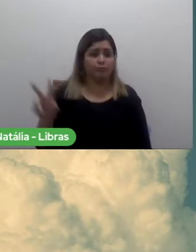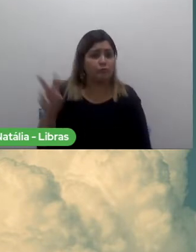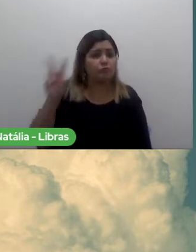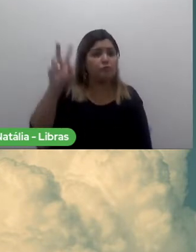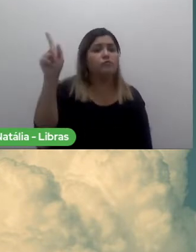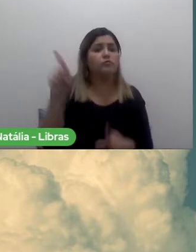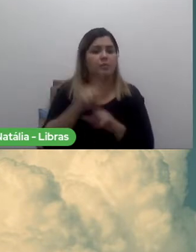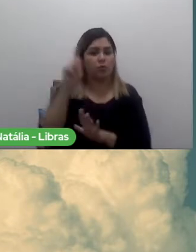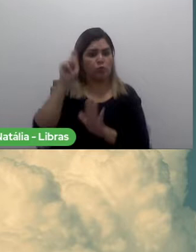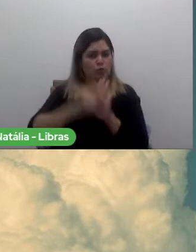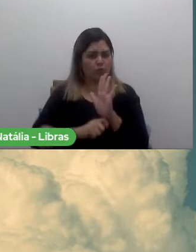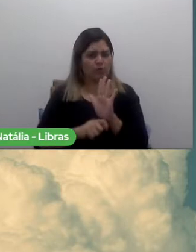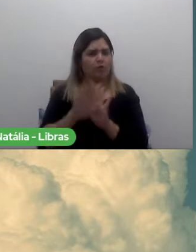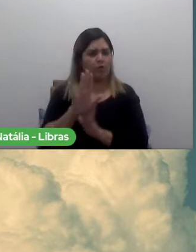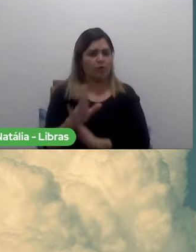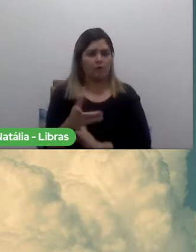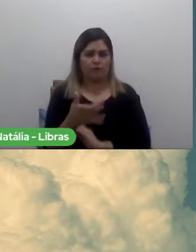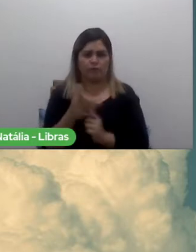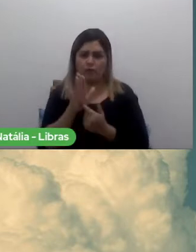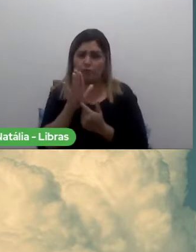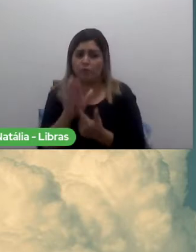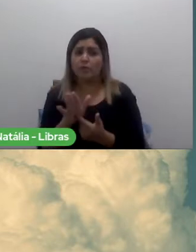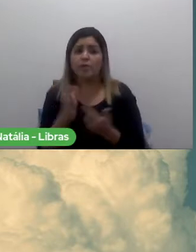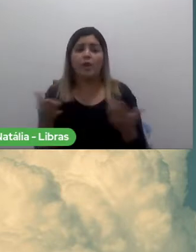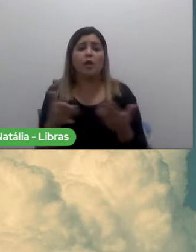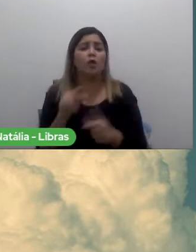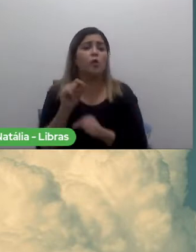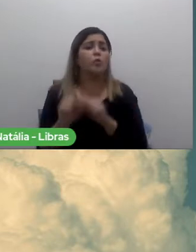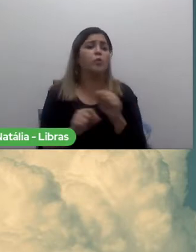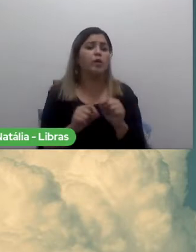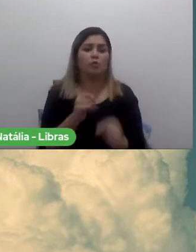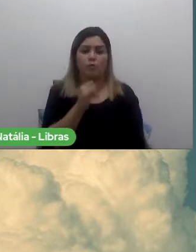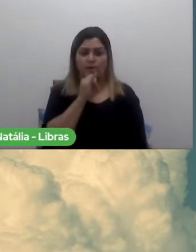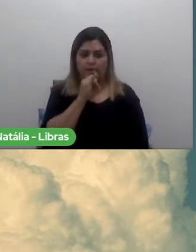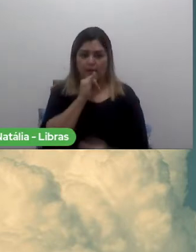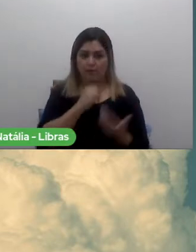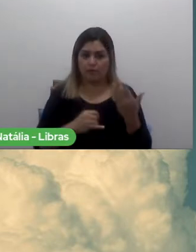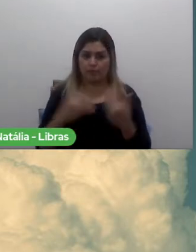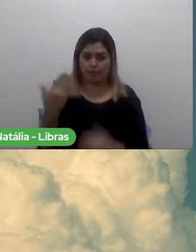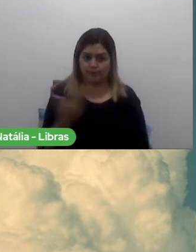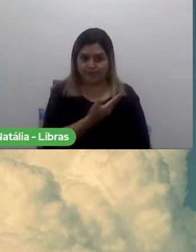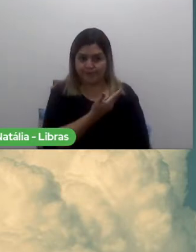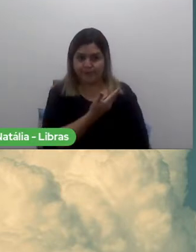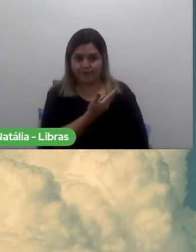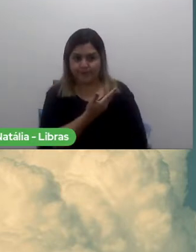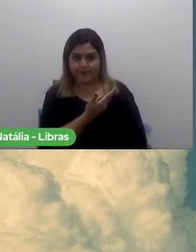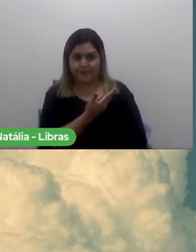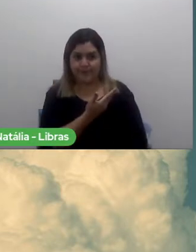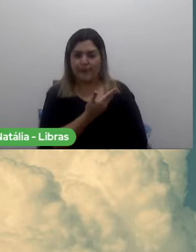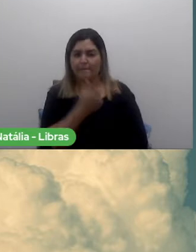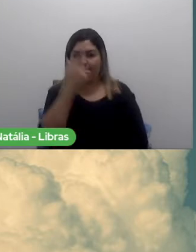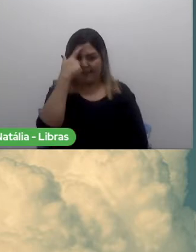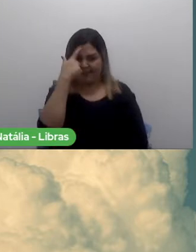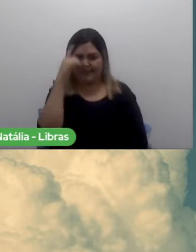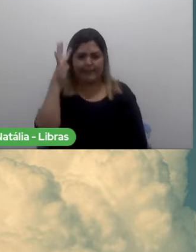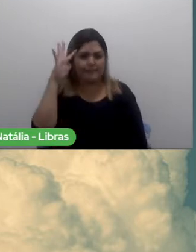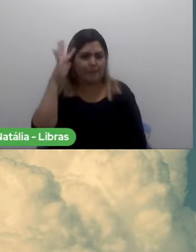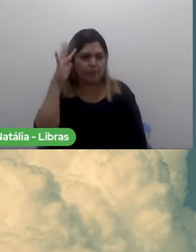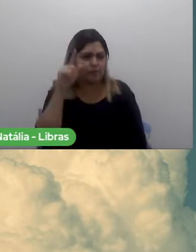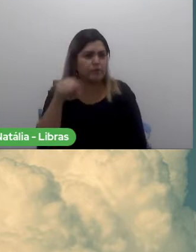alguns exemplos, tá? Um exemplo aqui. Imagina que você está num projeto, tá? Você tem um